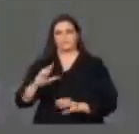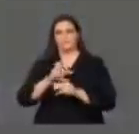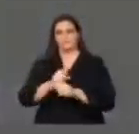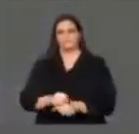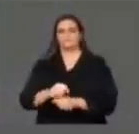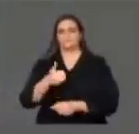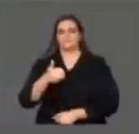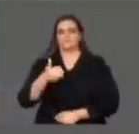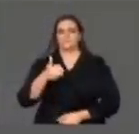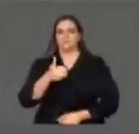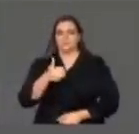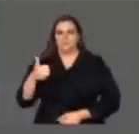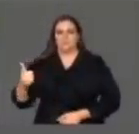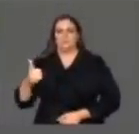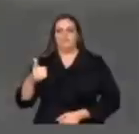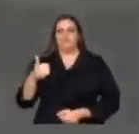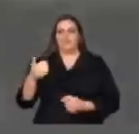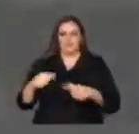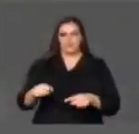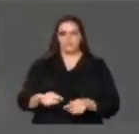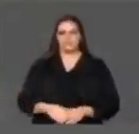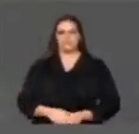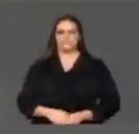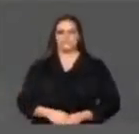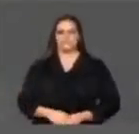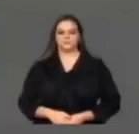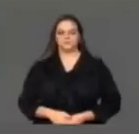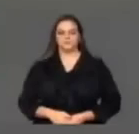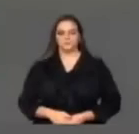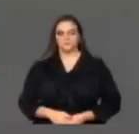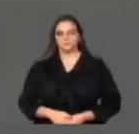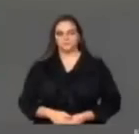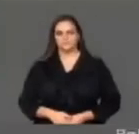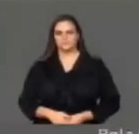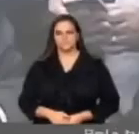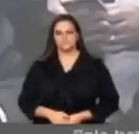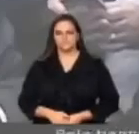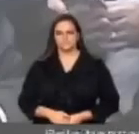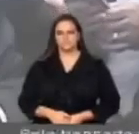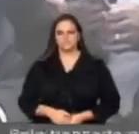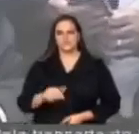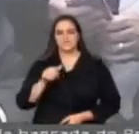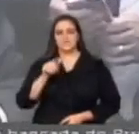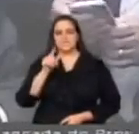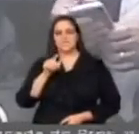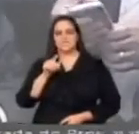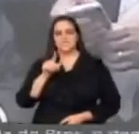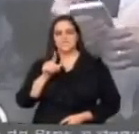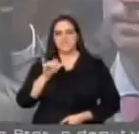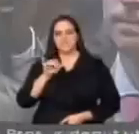totalizando 111 votos contrários. Deputado Irmão Lázaro, do PSC.